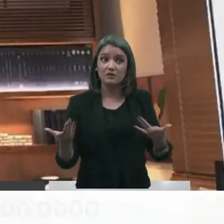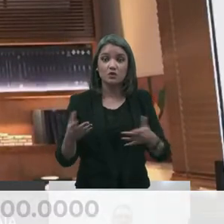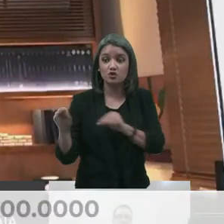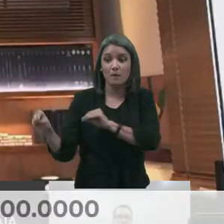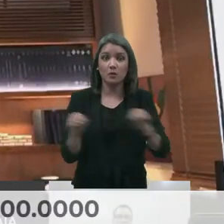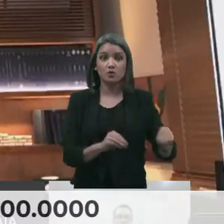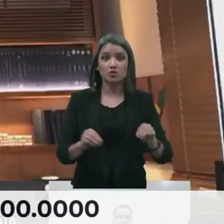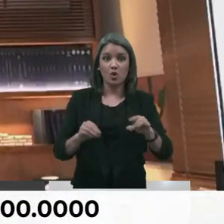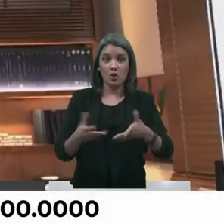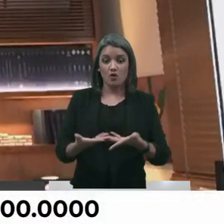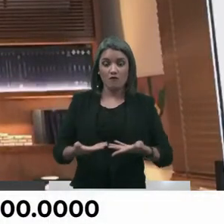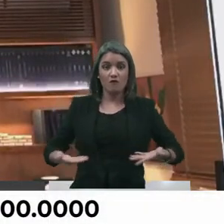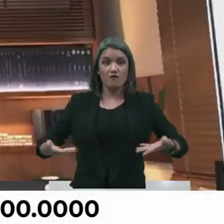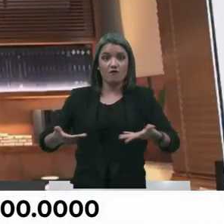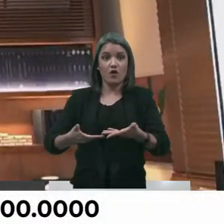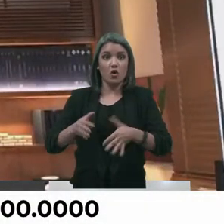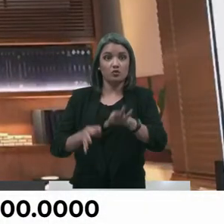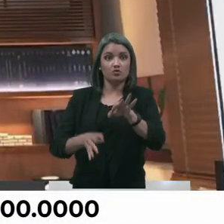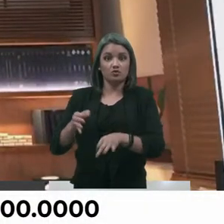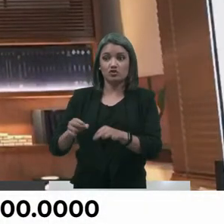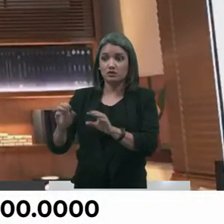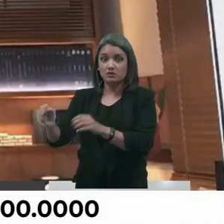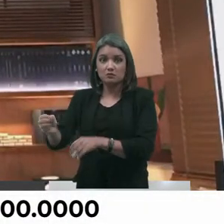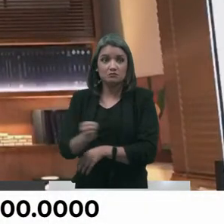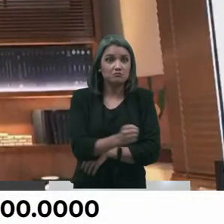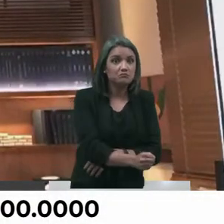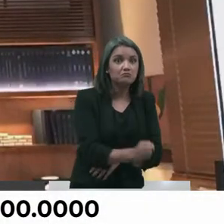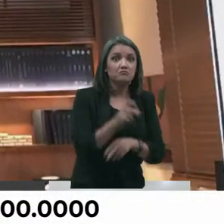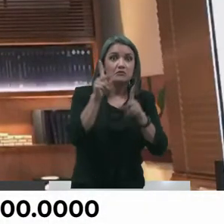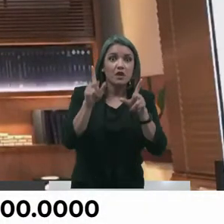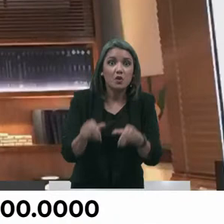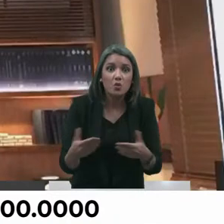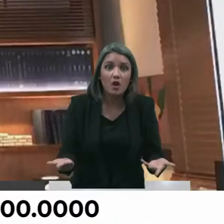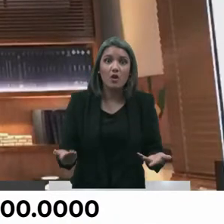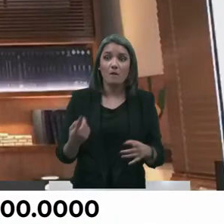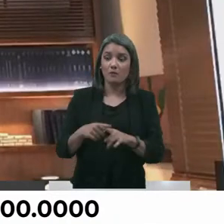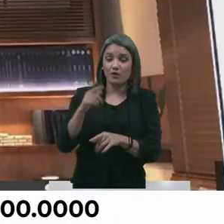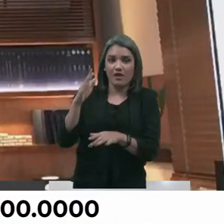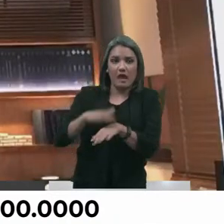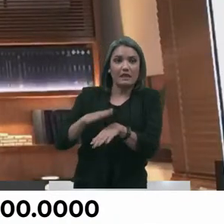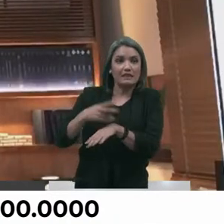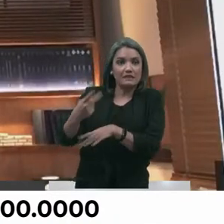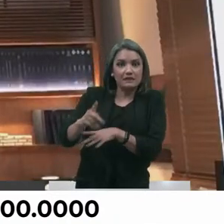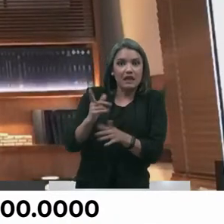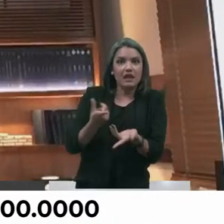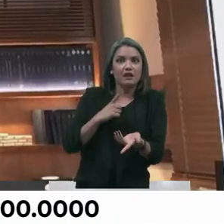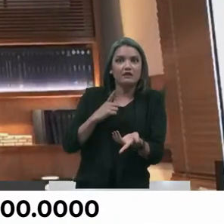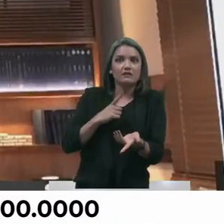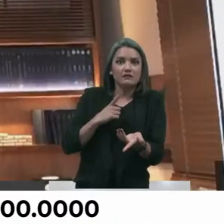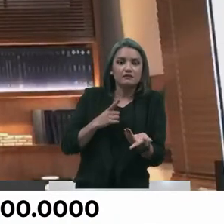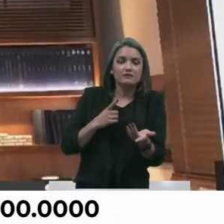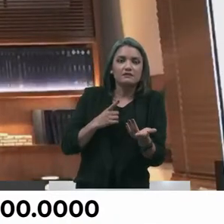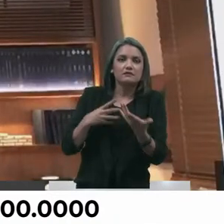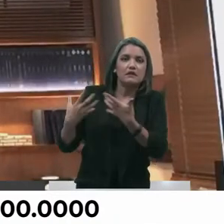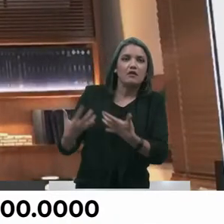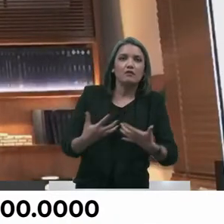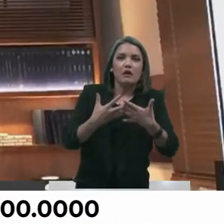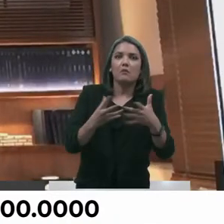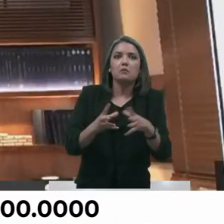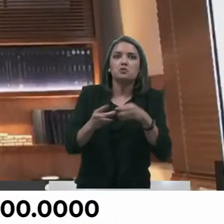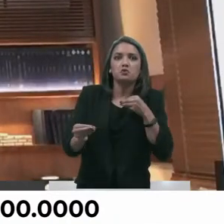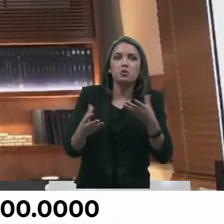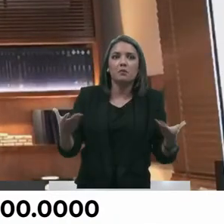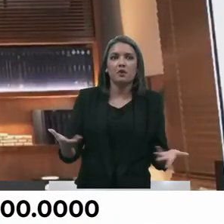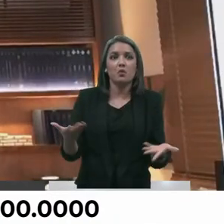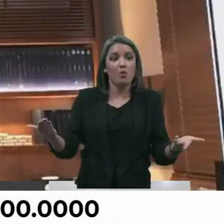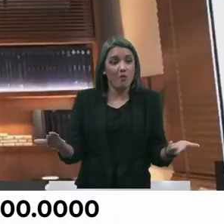outro, exatamente igual à sua, que foi extraviada, a prova robusta disso, e essa punição, essa